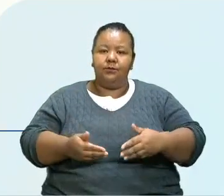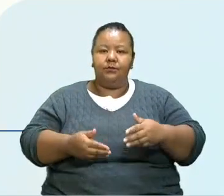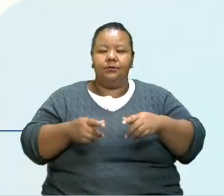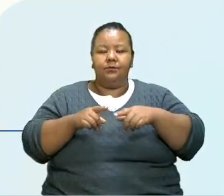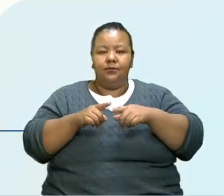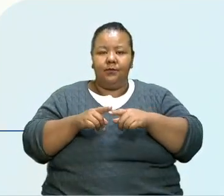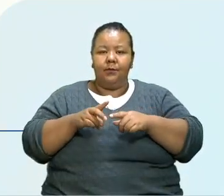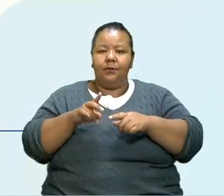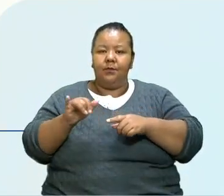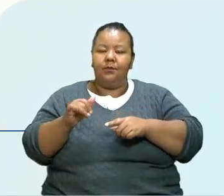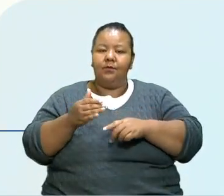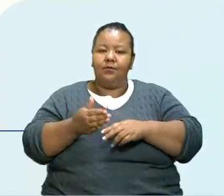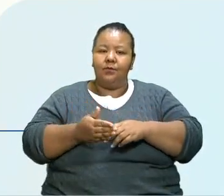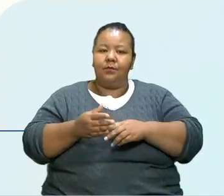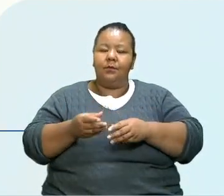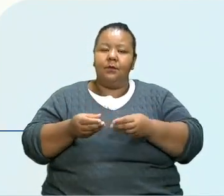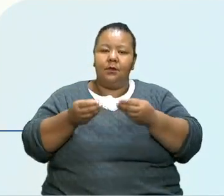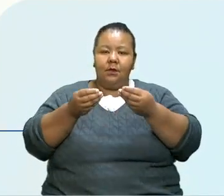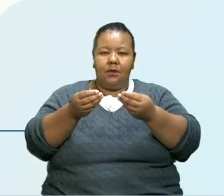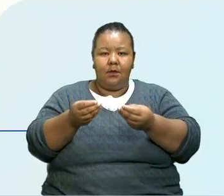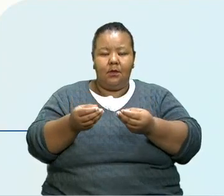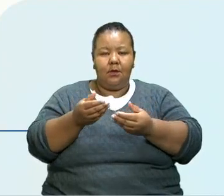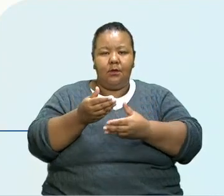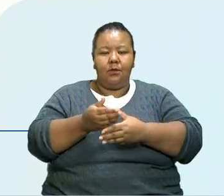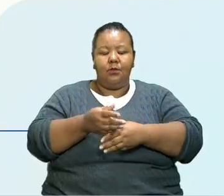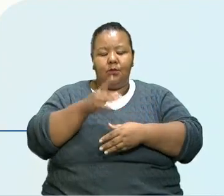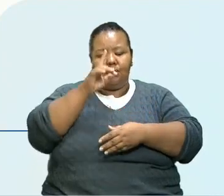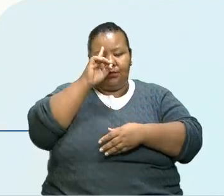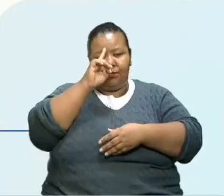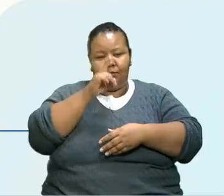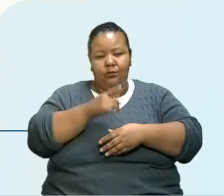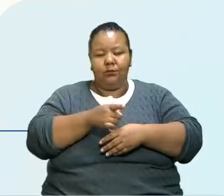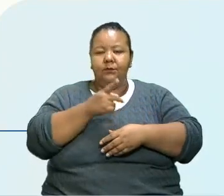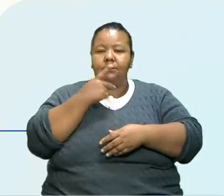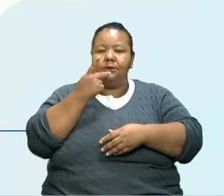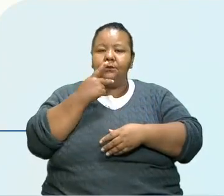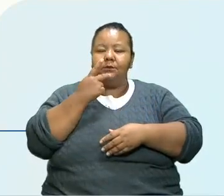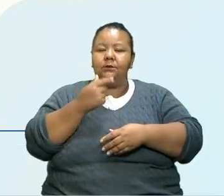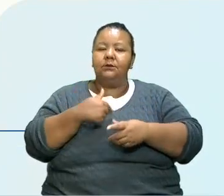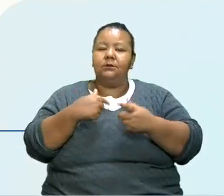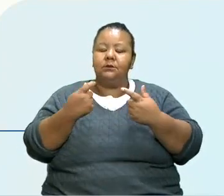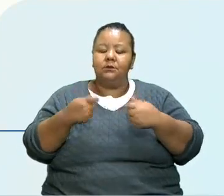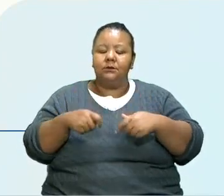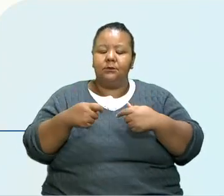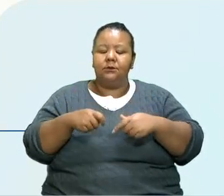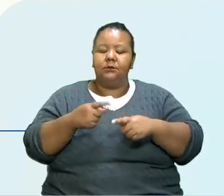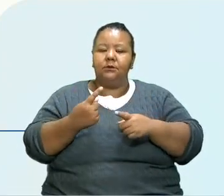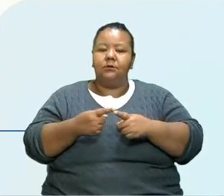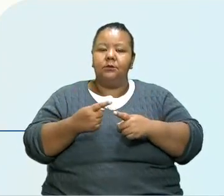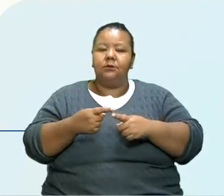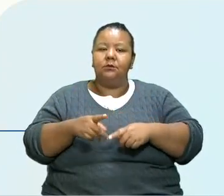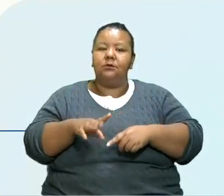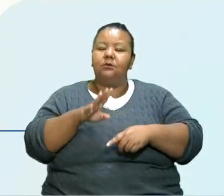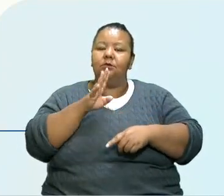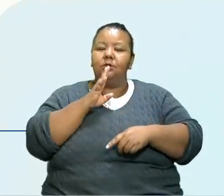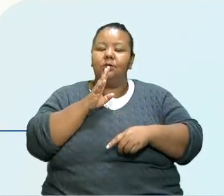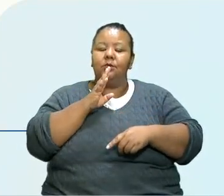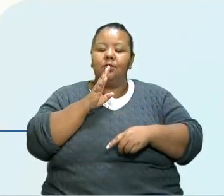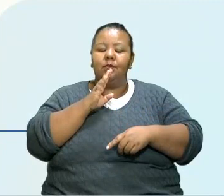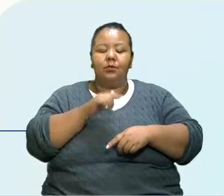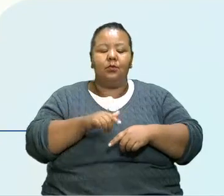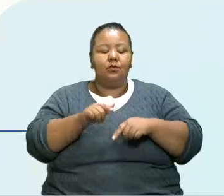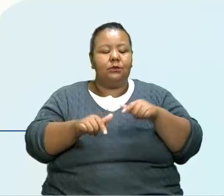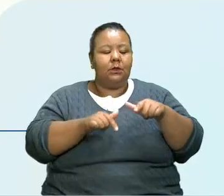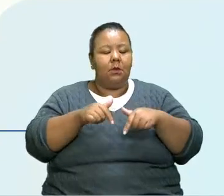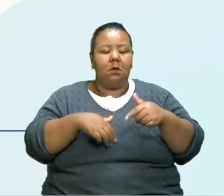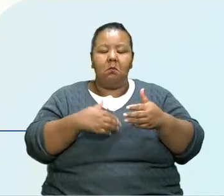ali e dá o comando, ele fala o que precisa ser feito, porque ele conhece aquela atividade